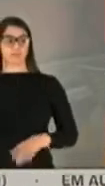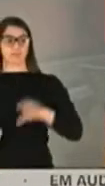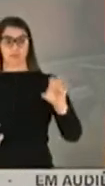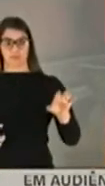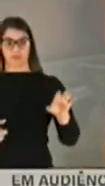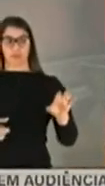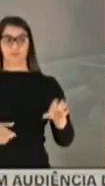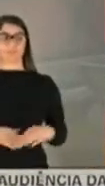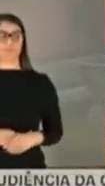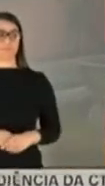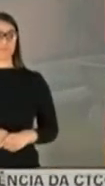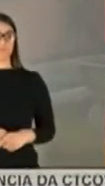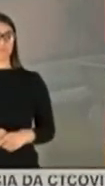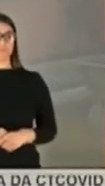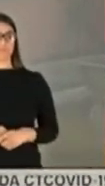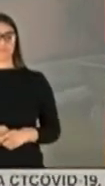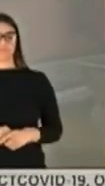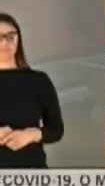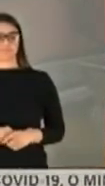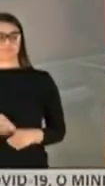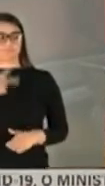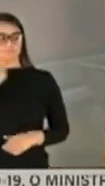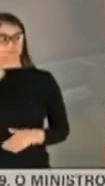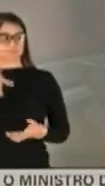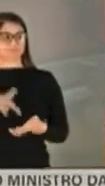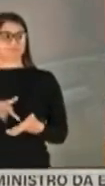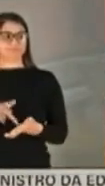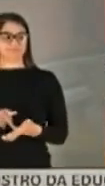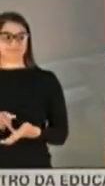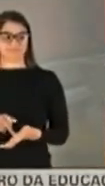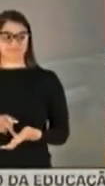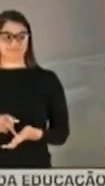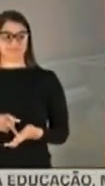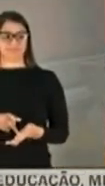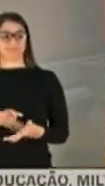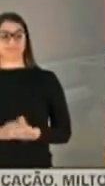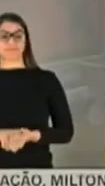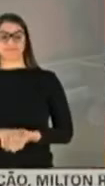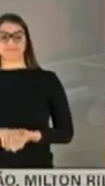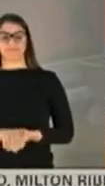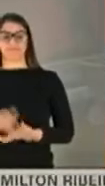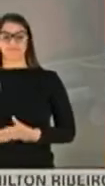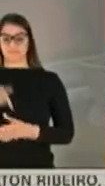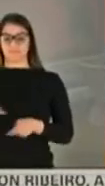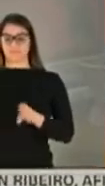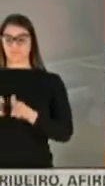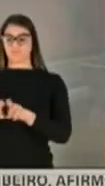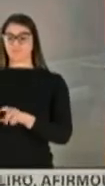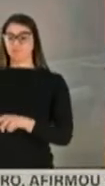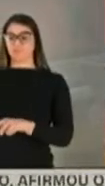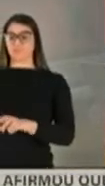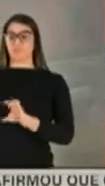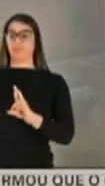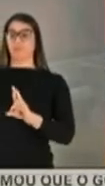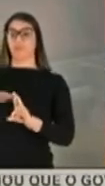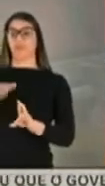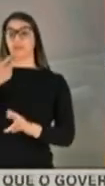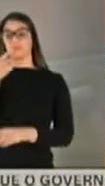PSOL, vive distorcendo a realidade. Aqui também ele se referindo e